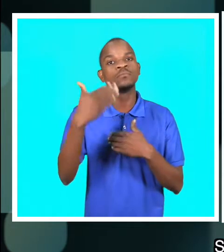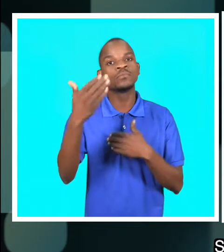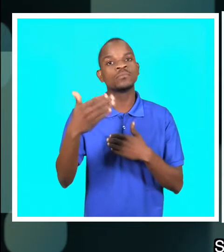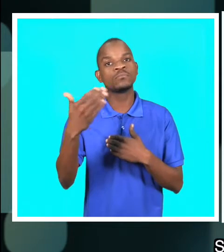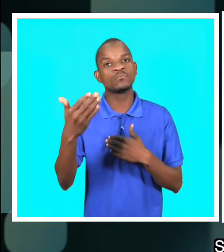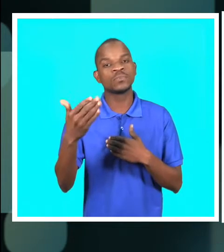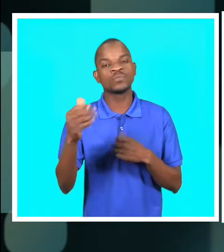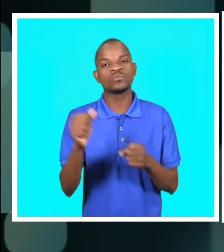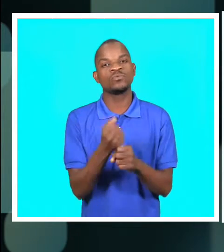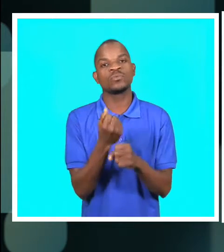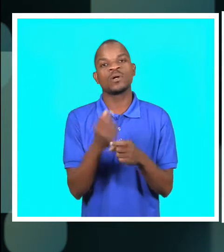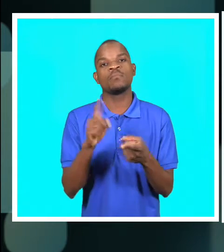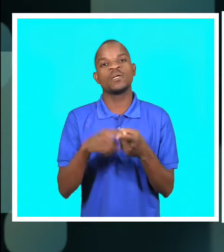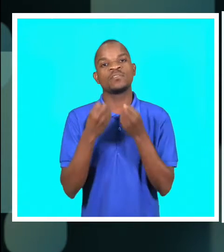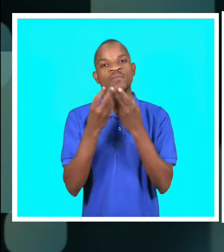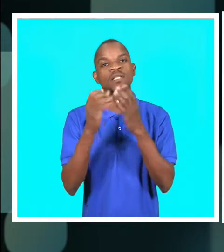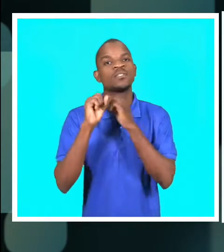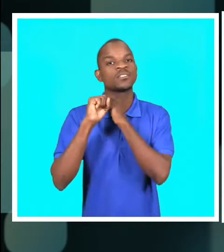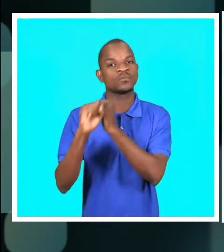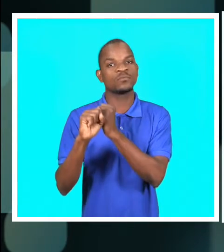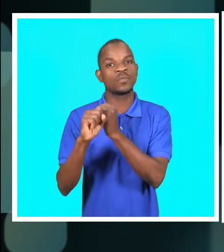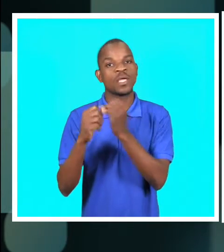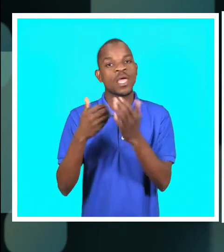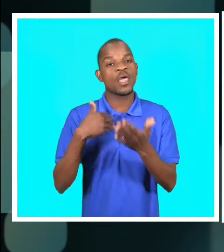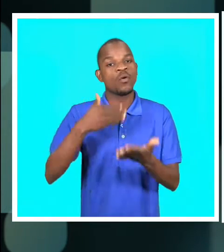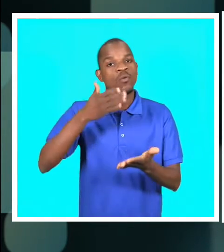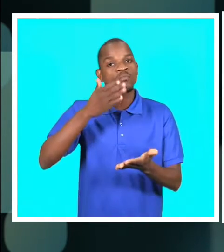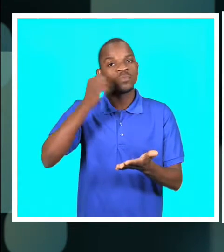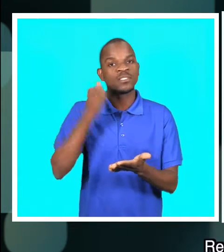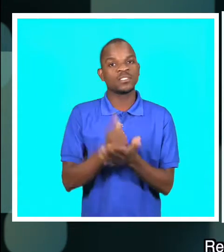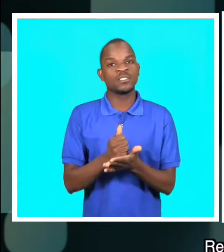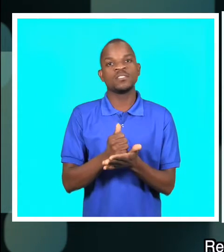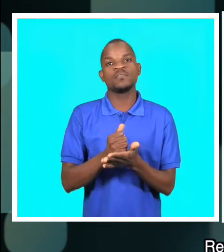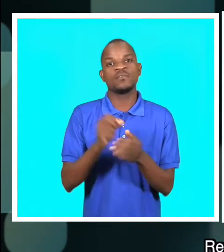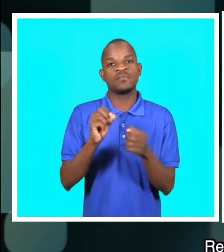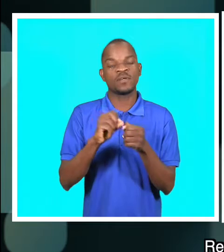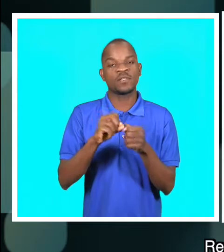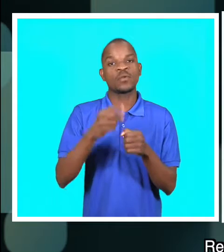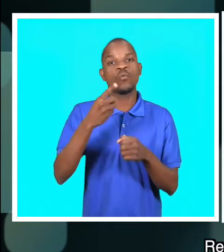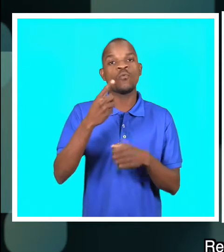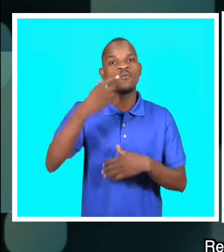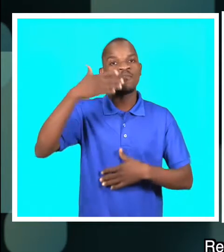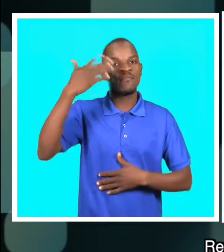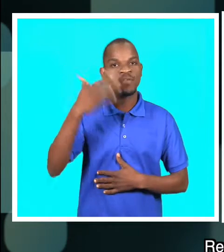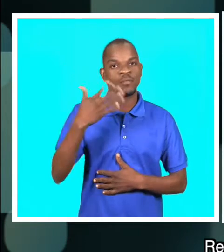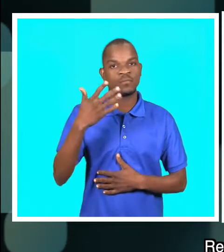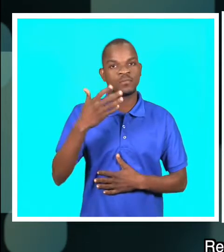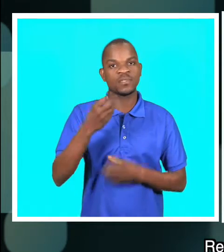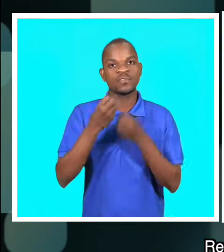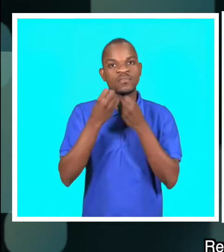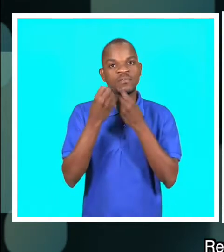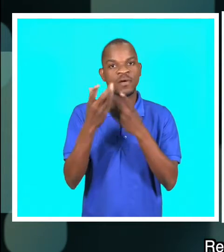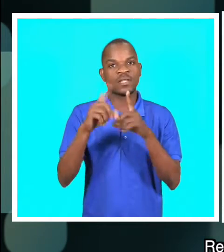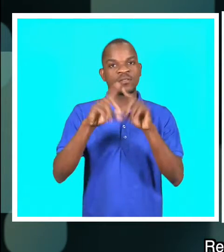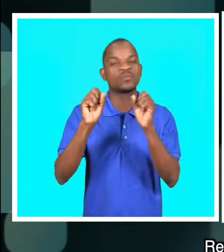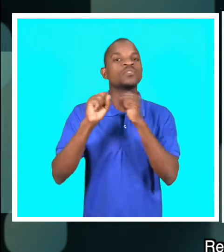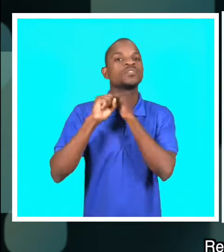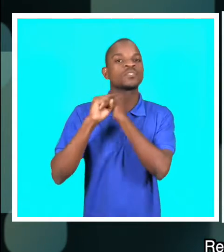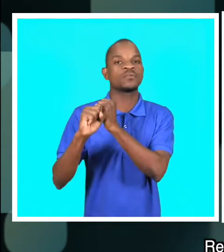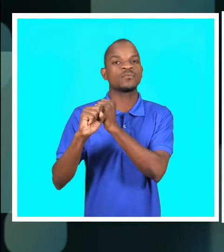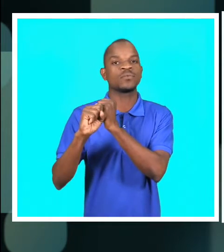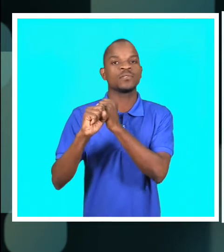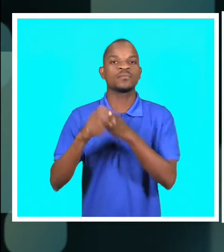dia passageiro e não se fala mais da escravatura. E o que eu quis fazer então? Resolvi fazer um filme que